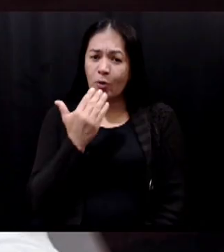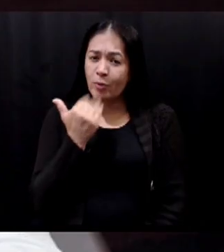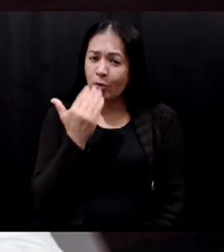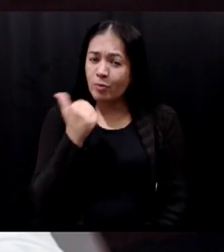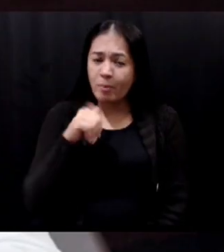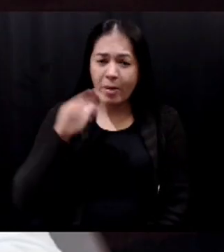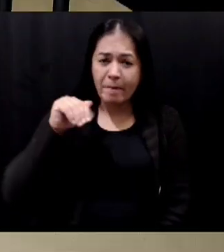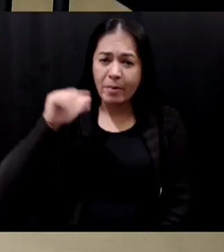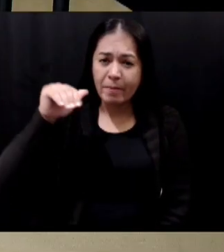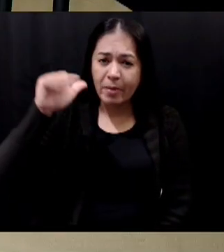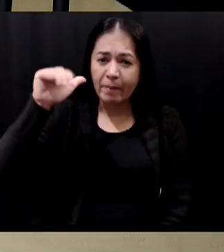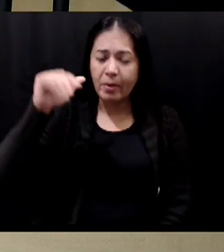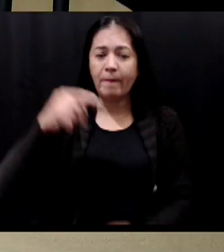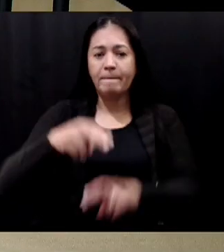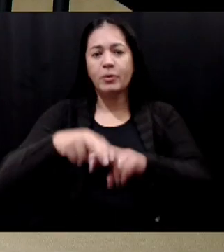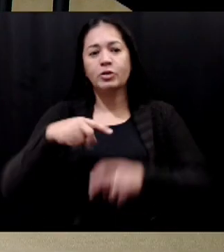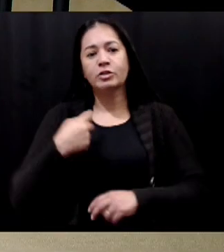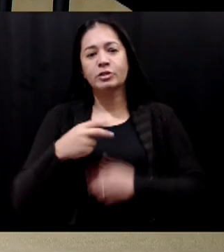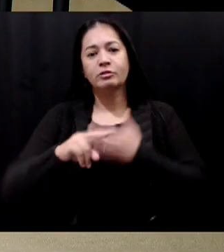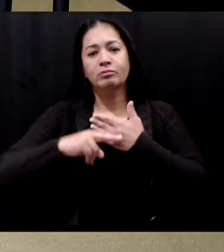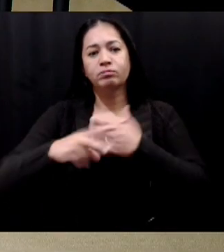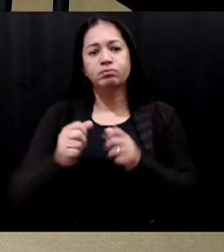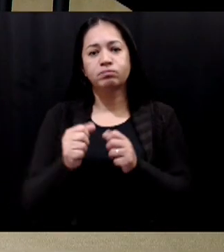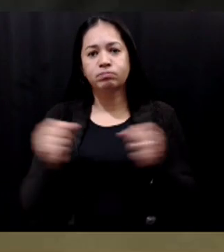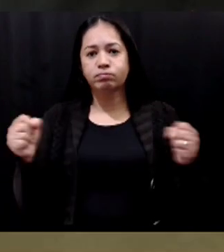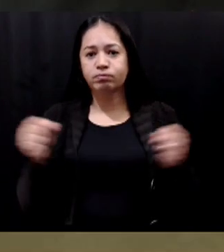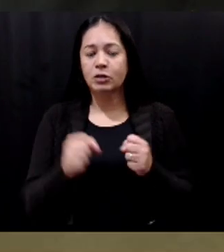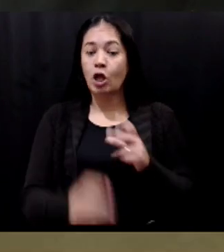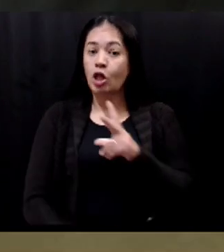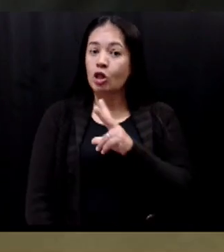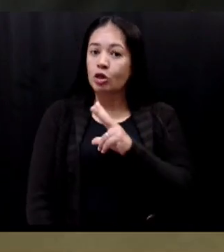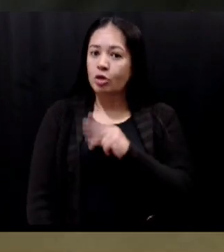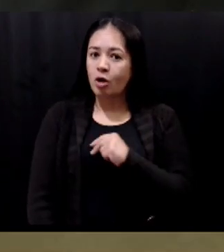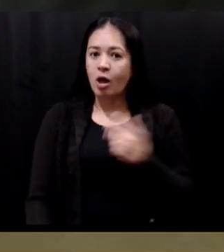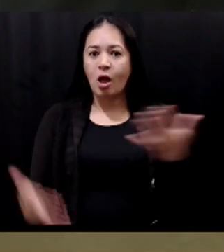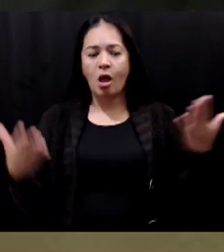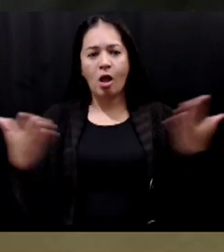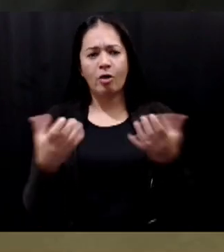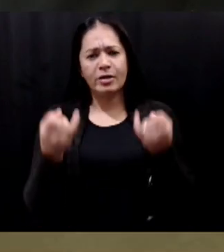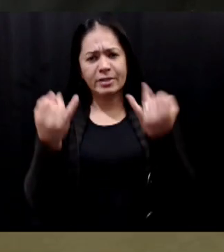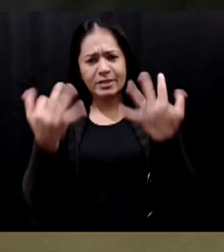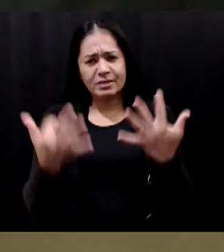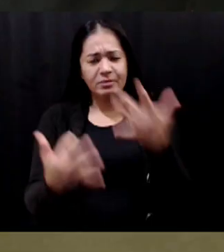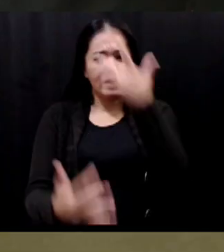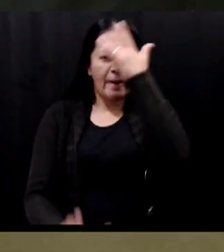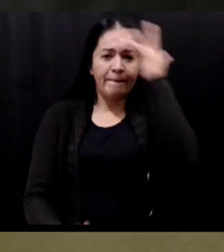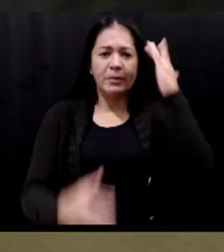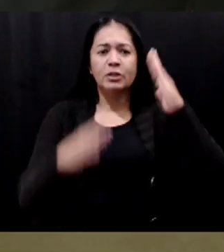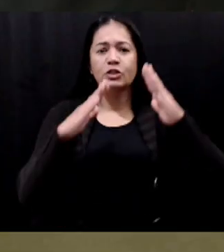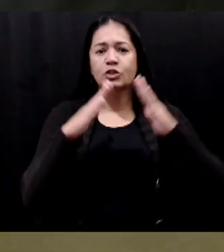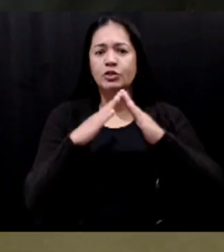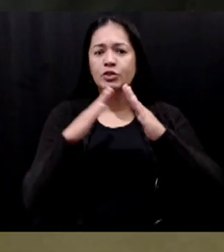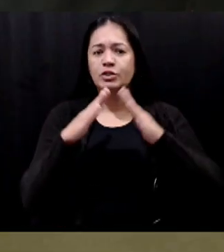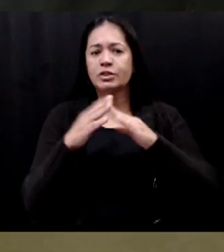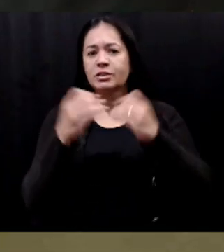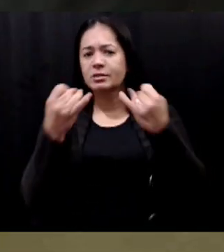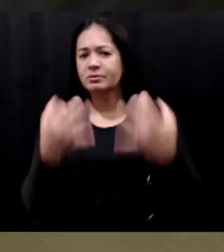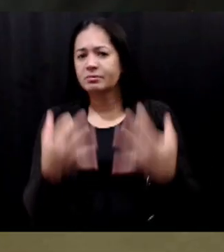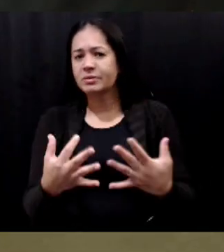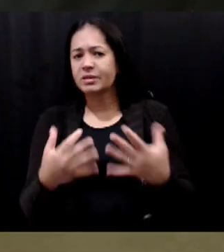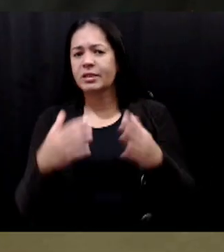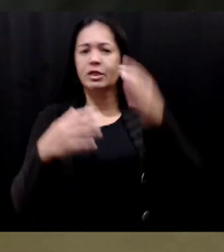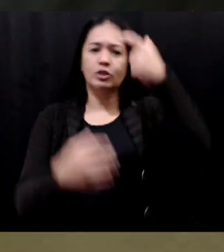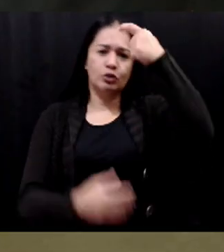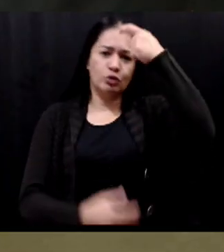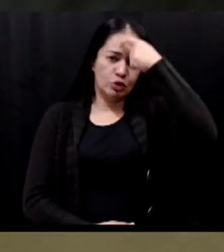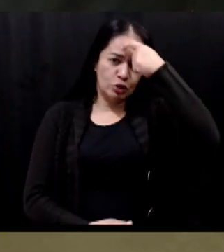efeito, né? Poxa vida, hein. Agora, explicar para o pessoal de casa essa questão, a gente está falando muito de consciente e subconsciente, né. O